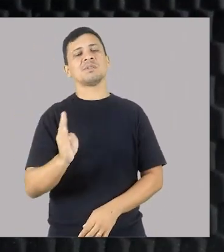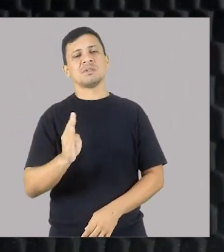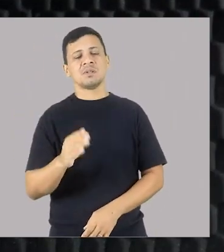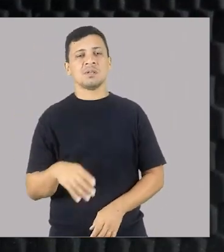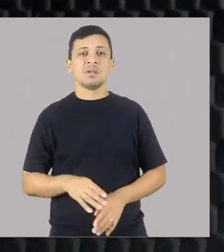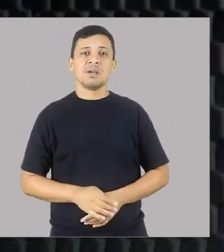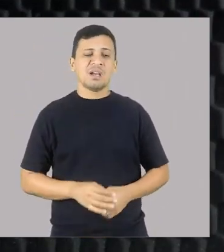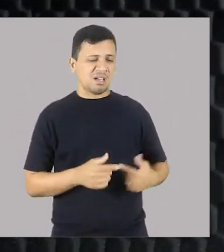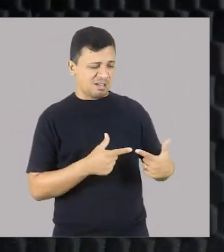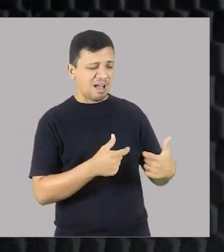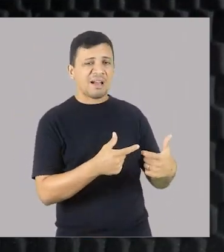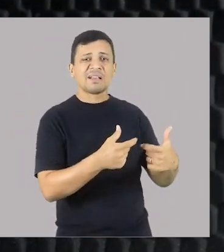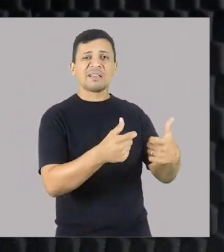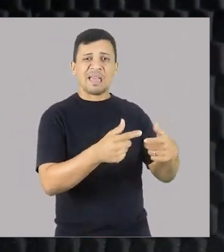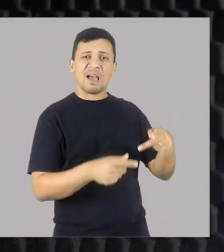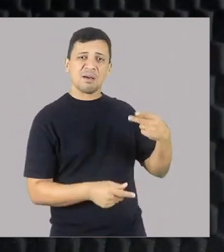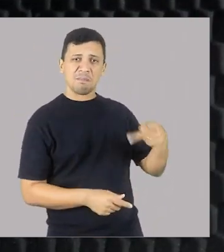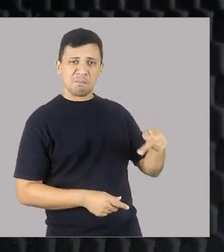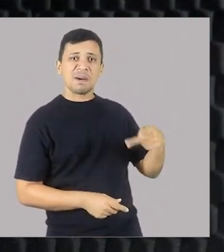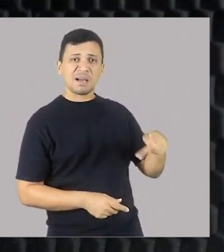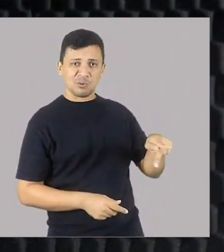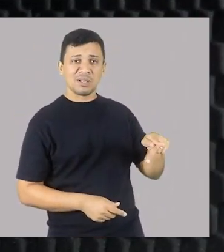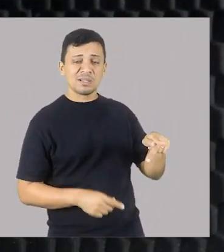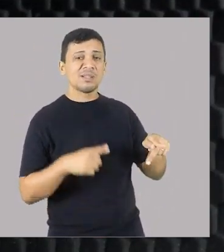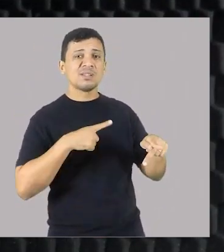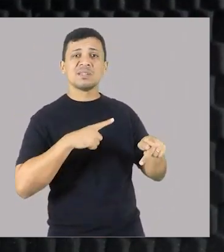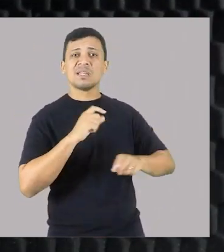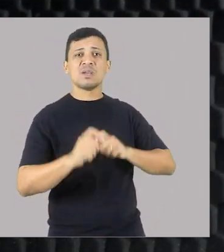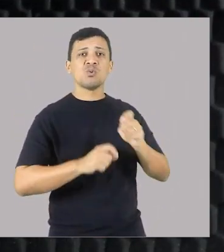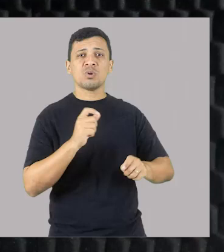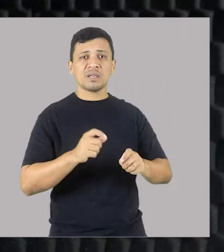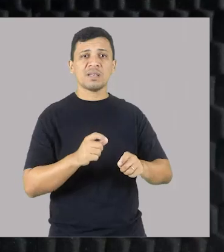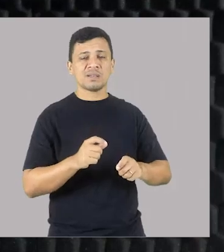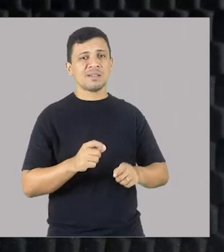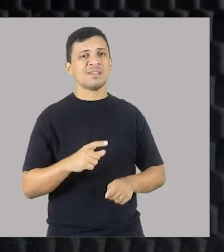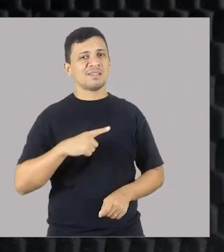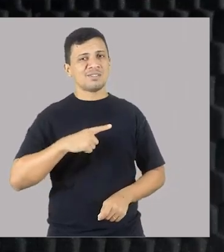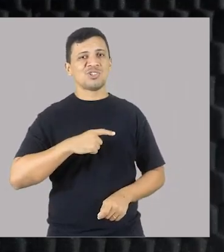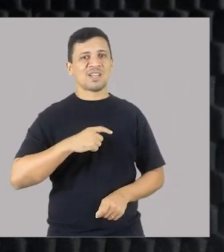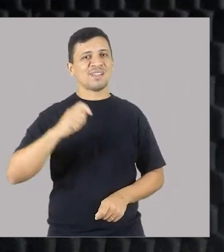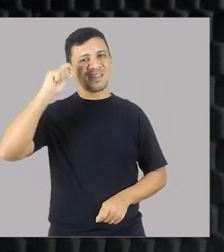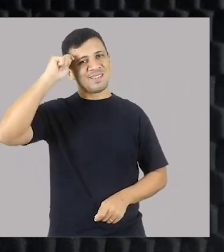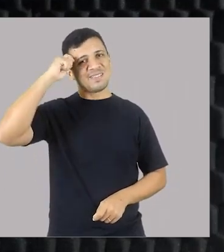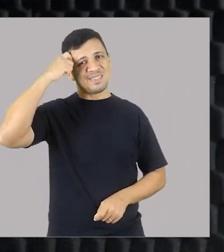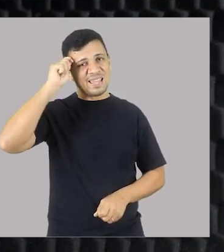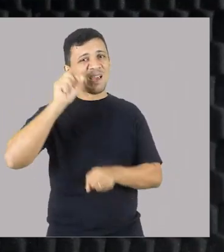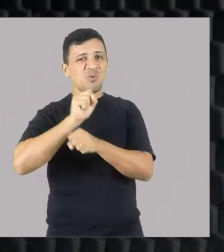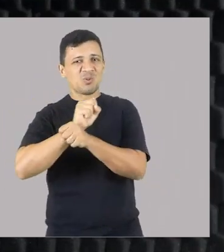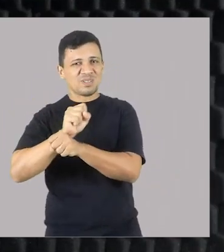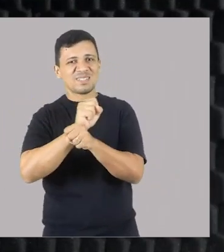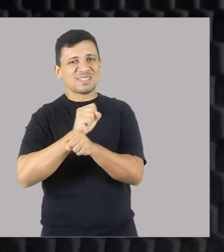uma guerra onde nós teremos muitos escravos indo para essa guerra,